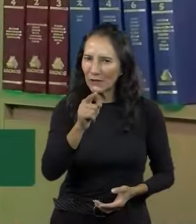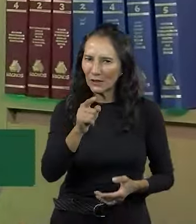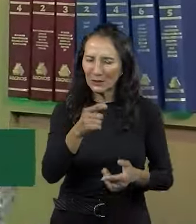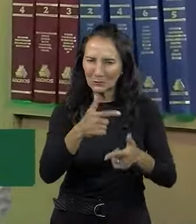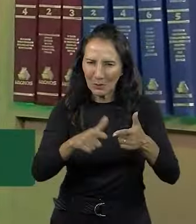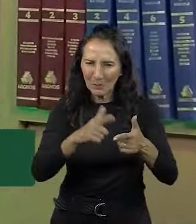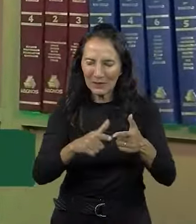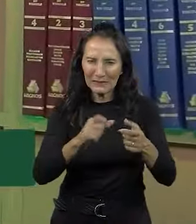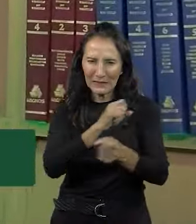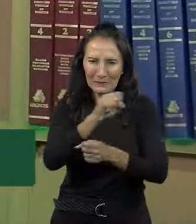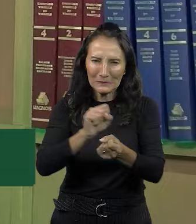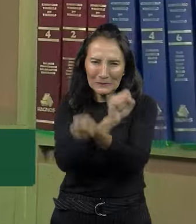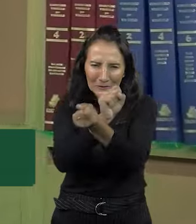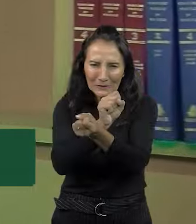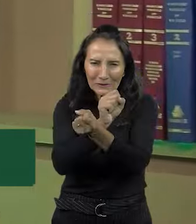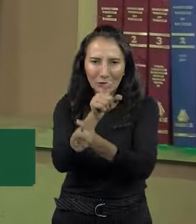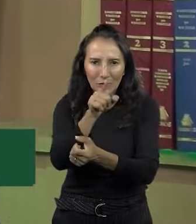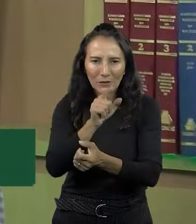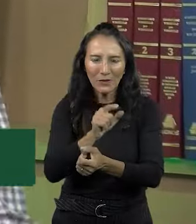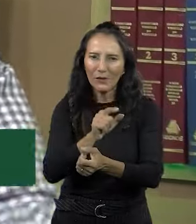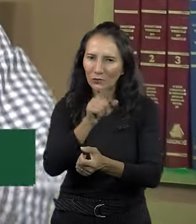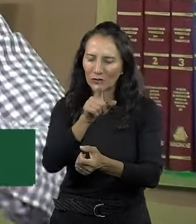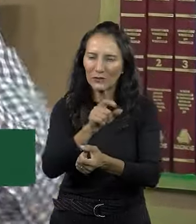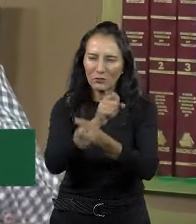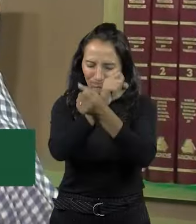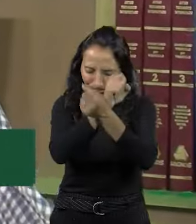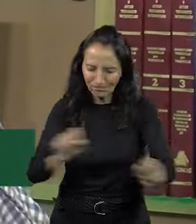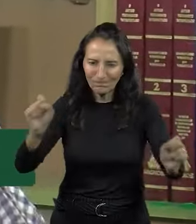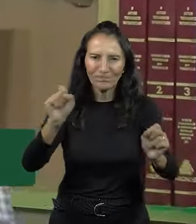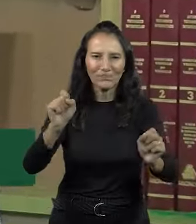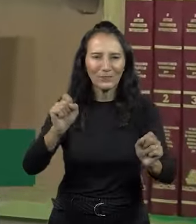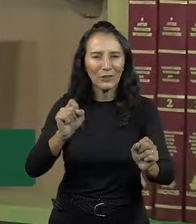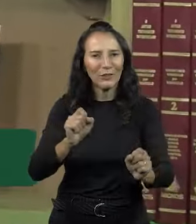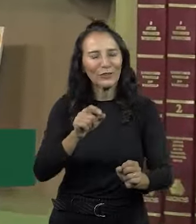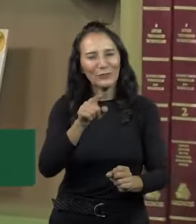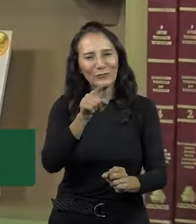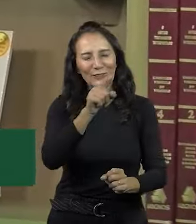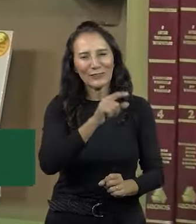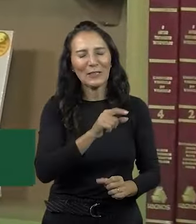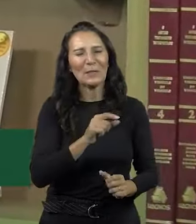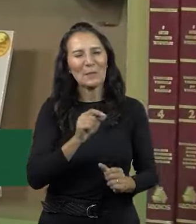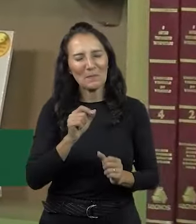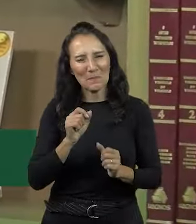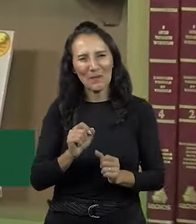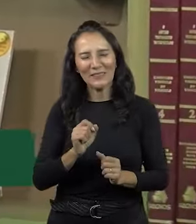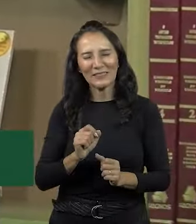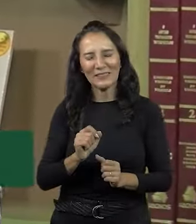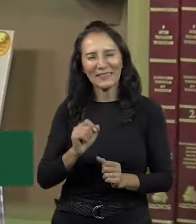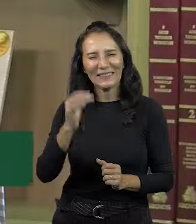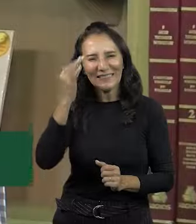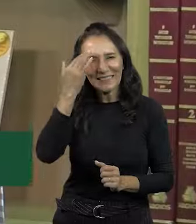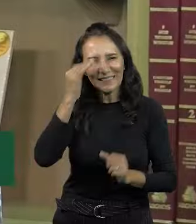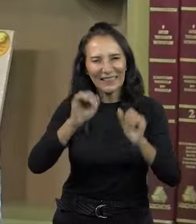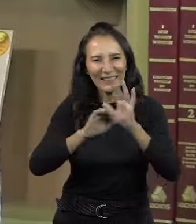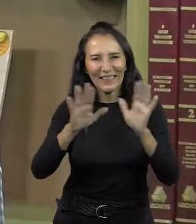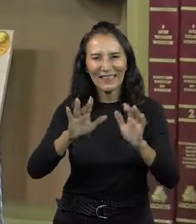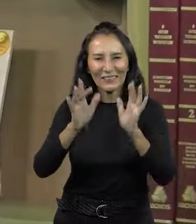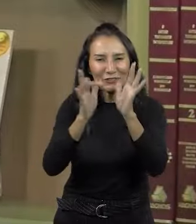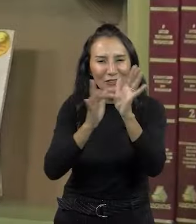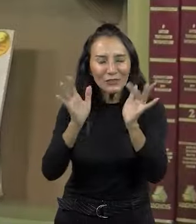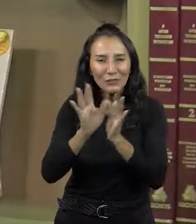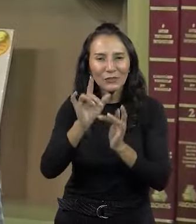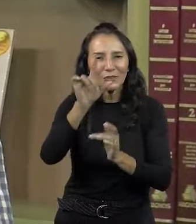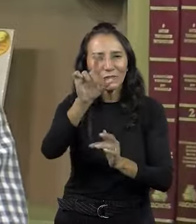salto para que realmente faça você faça juz a esta escolha eu vos